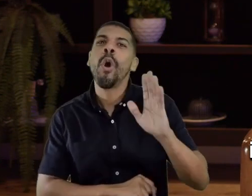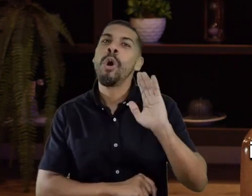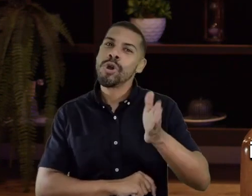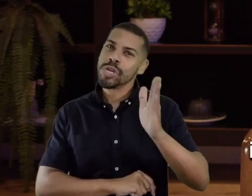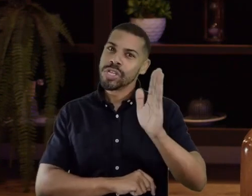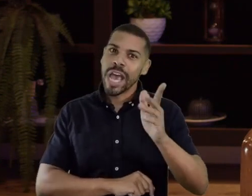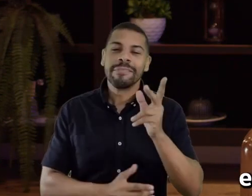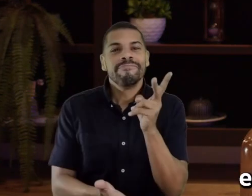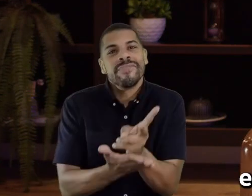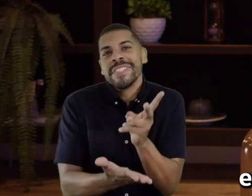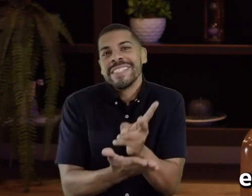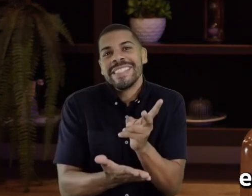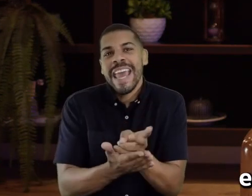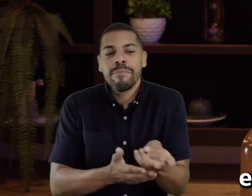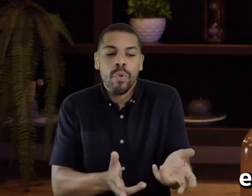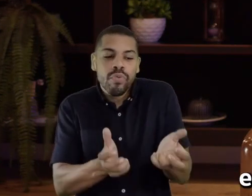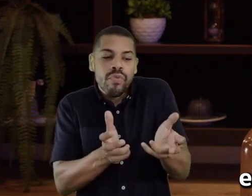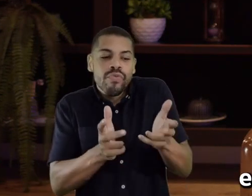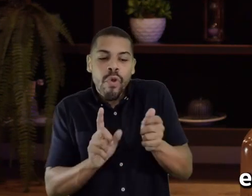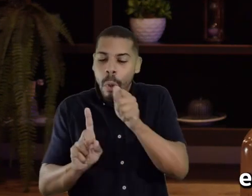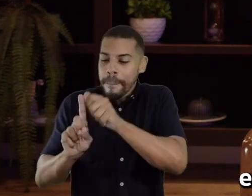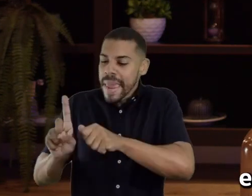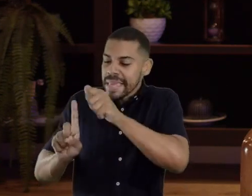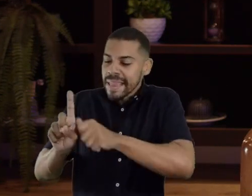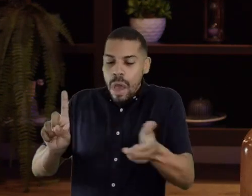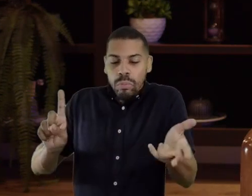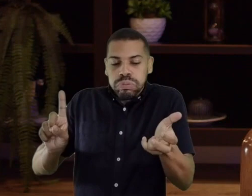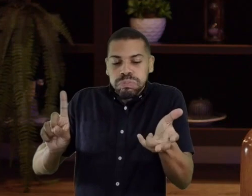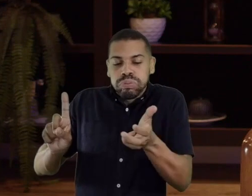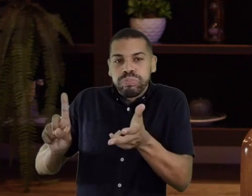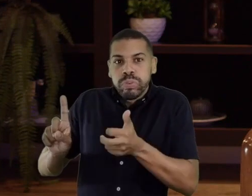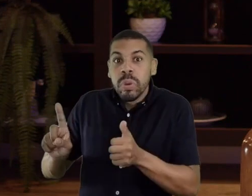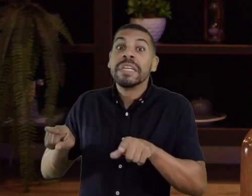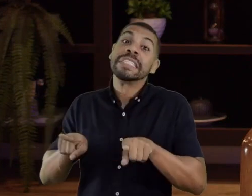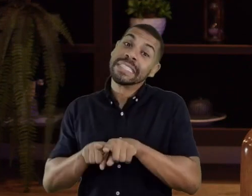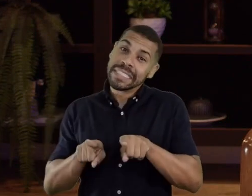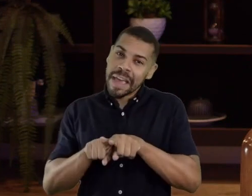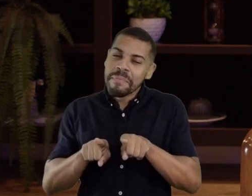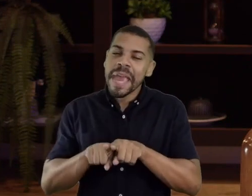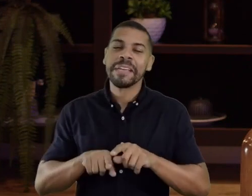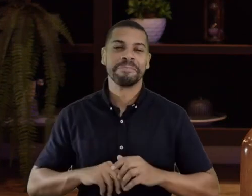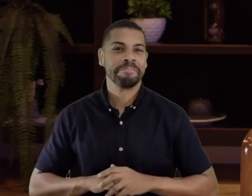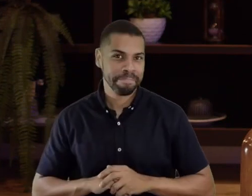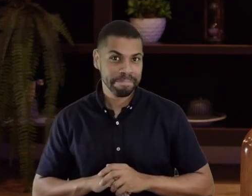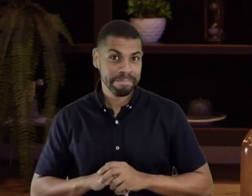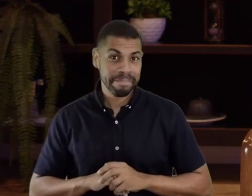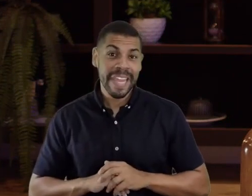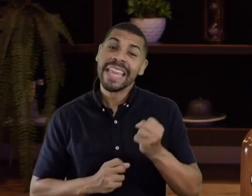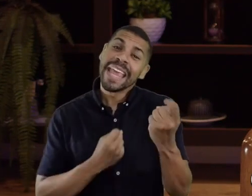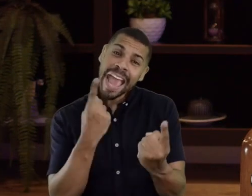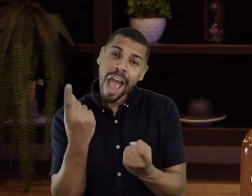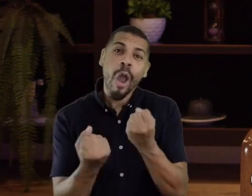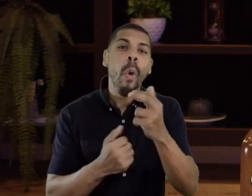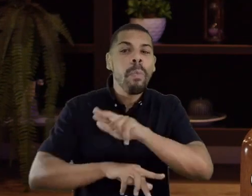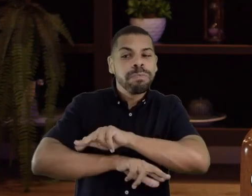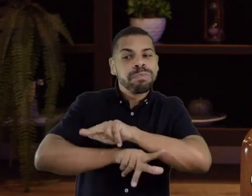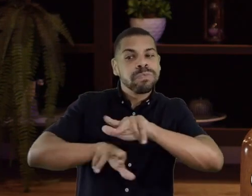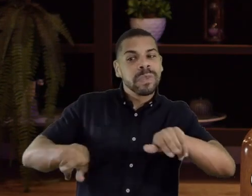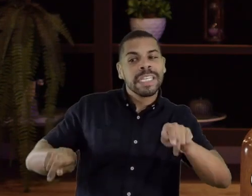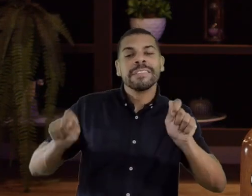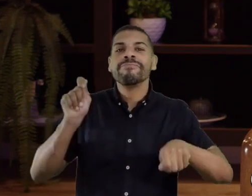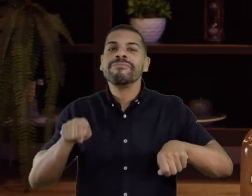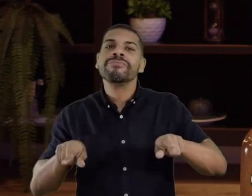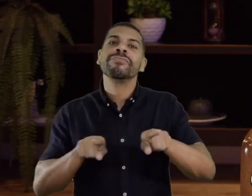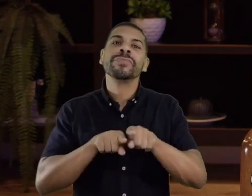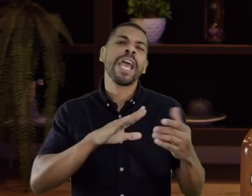e já acumulou um recurso Ele quer sempre receber um fluxo mensal o BTG costuma ter esse tipo de título então tem